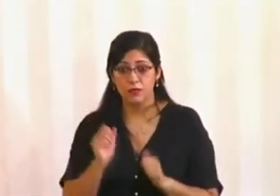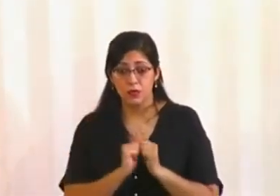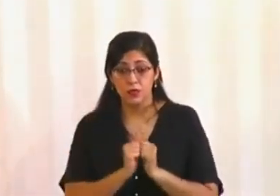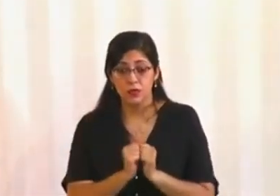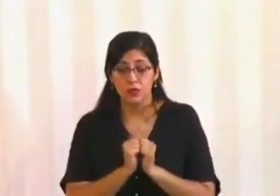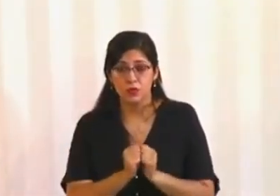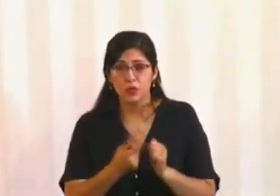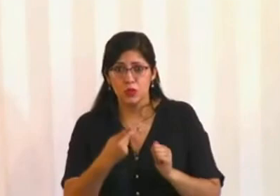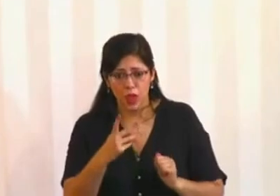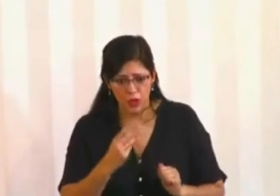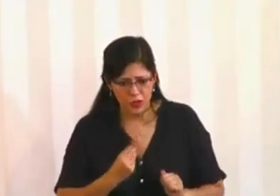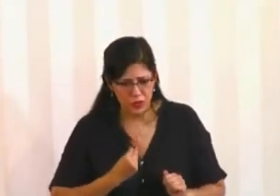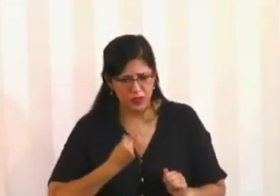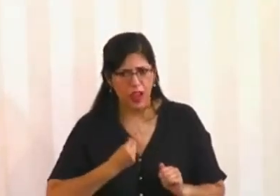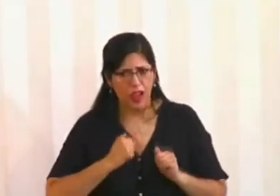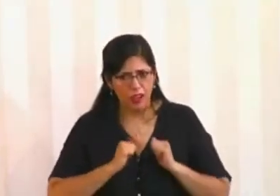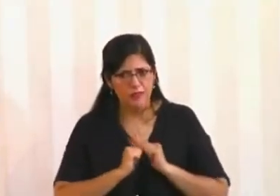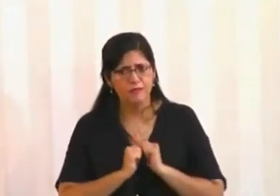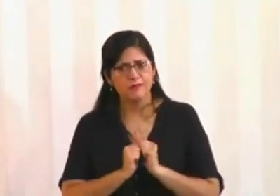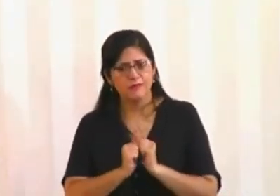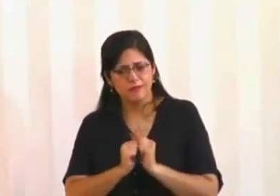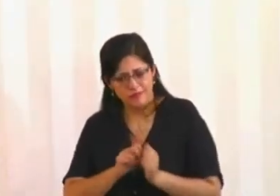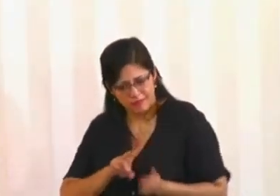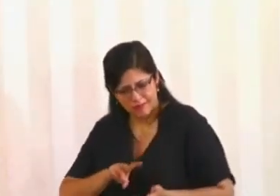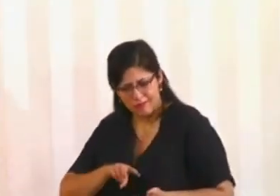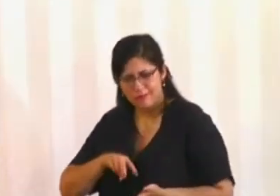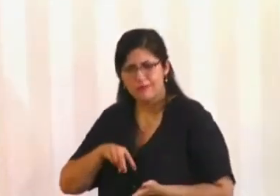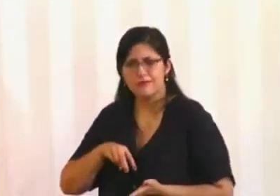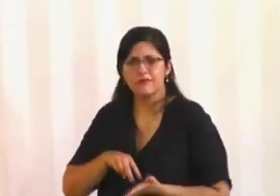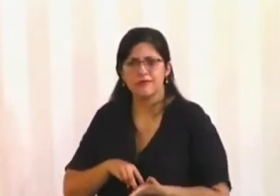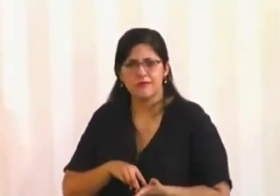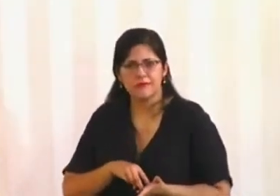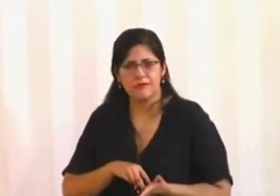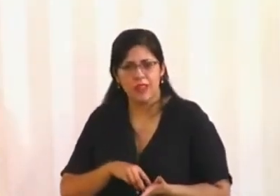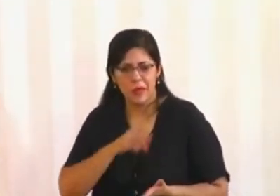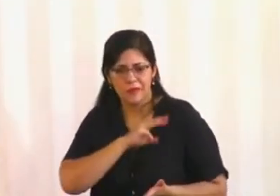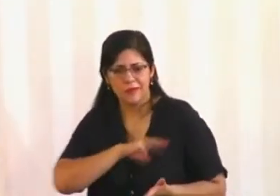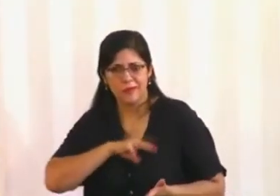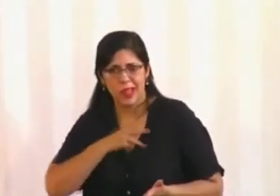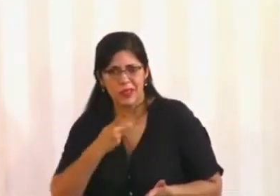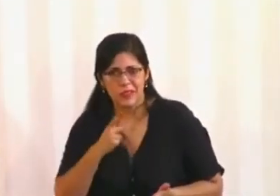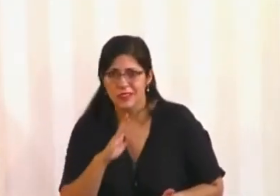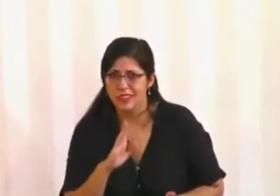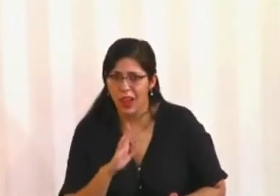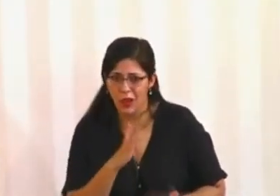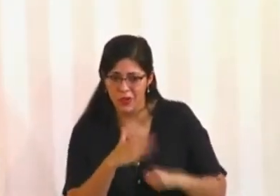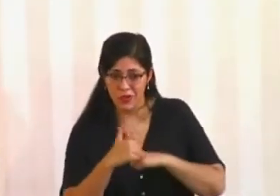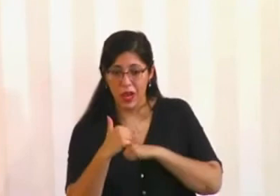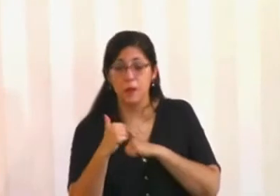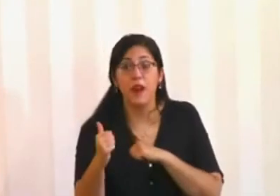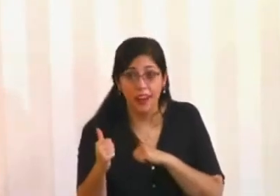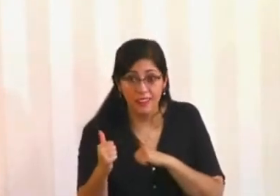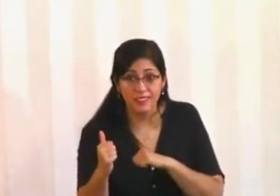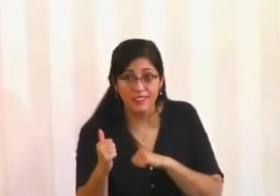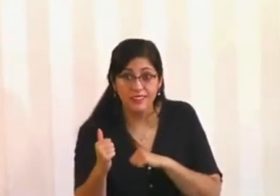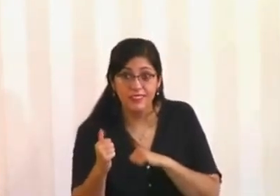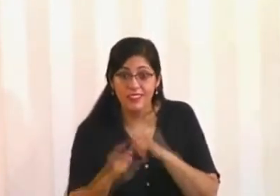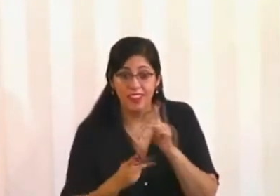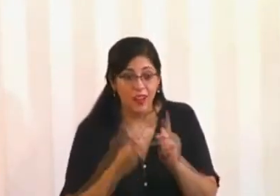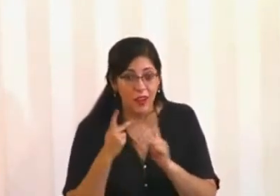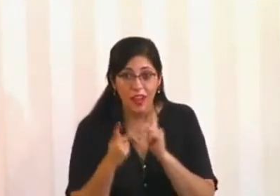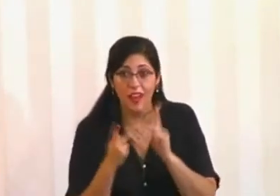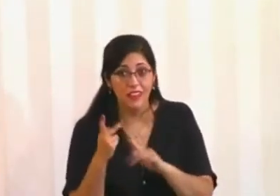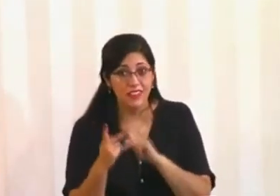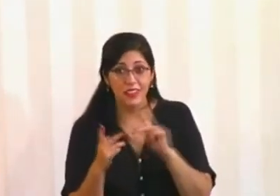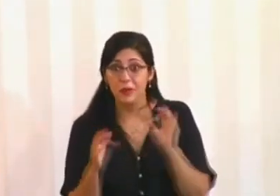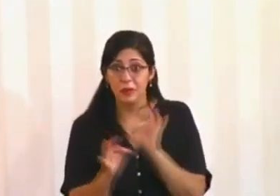Sua tarefa ainda não acabou. Seu ministério ainda não cessou. Tantas histórias, o reverendo Sérgio Lima contou um tempo